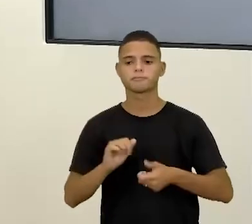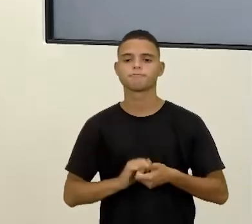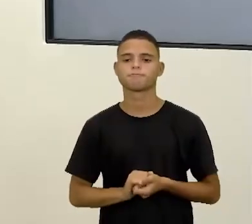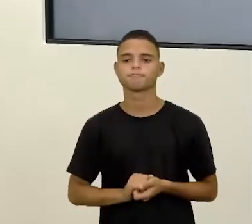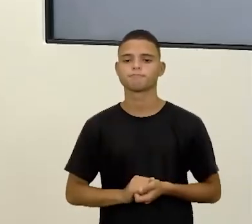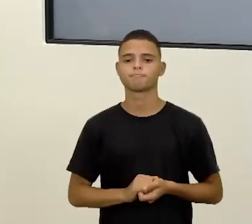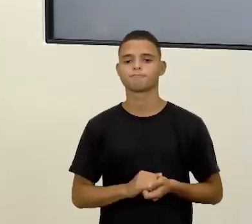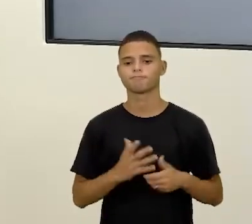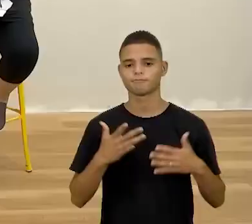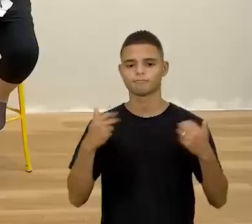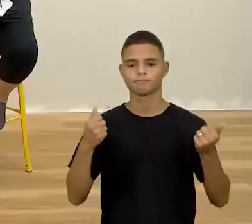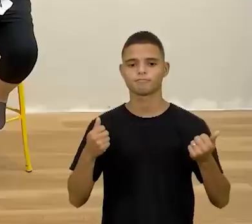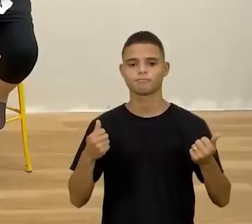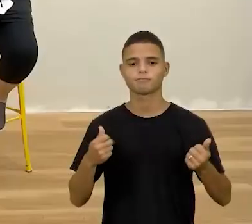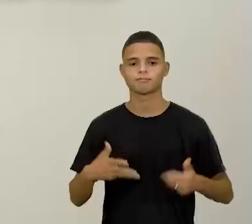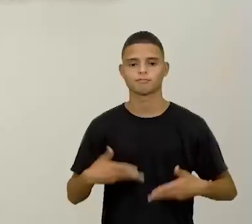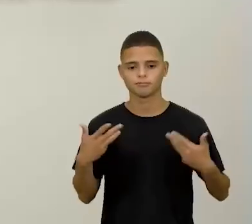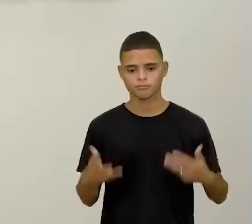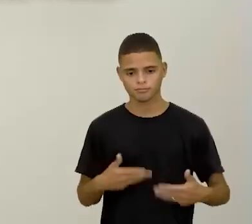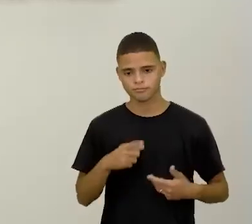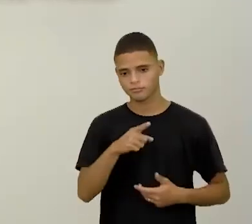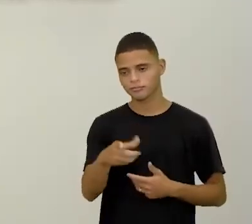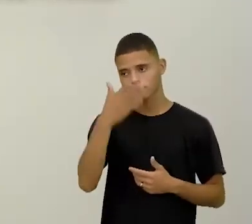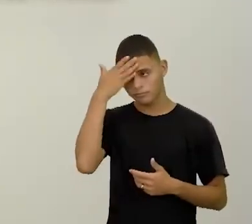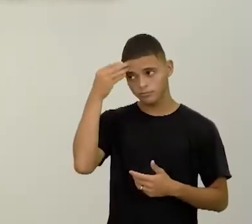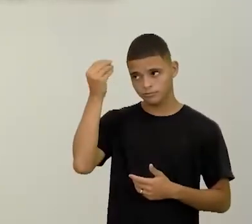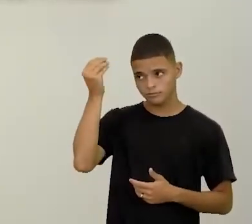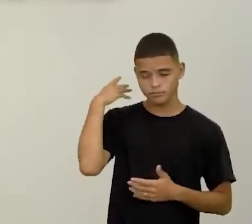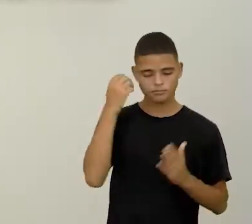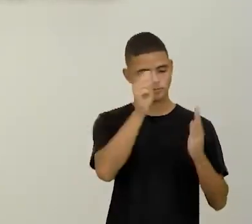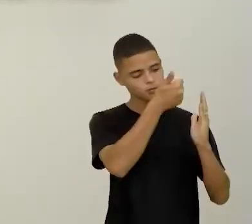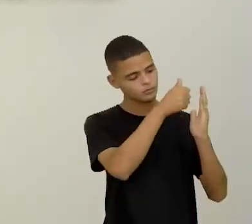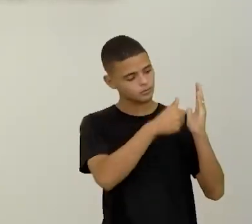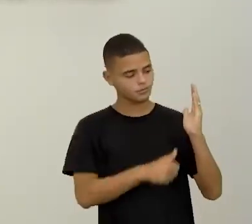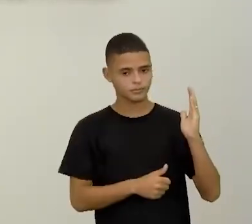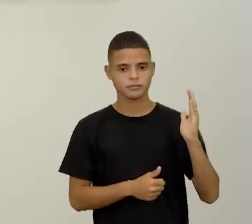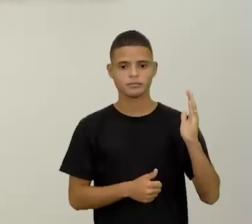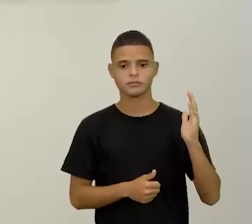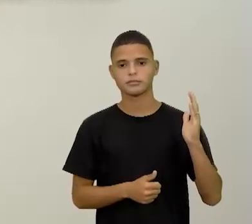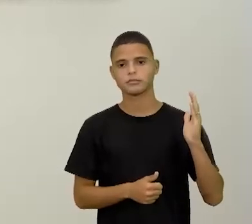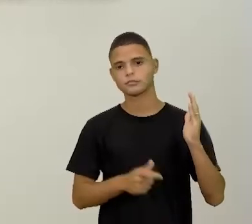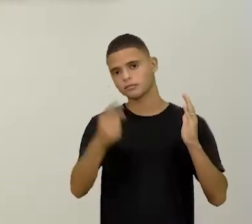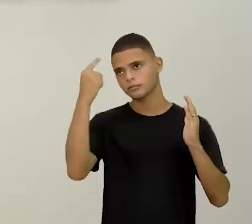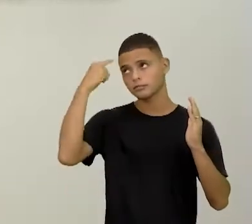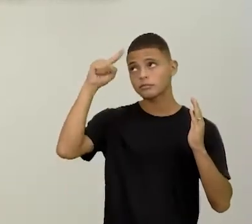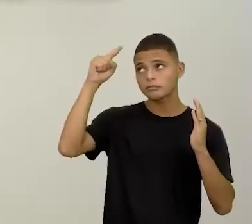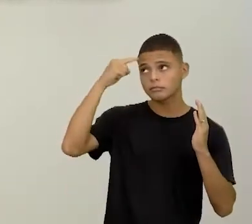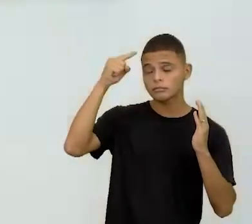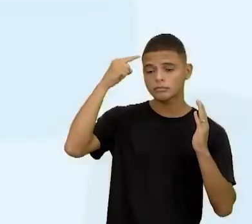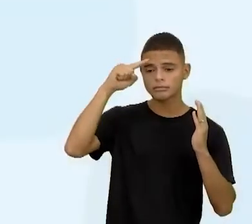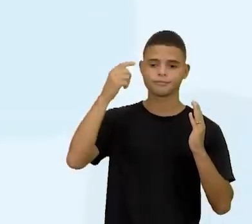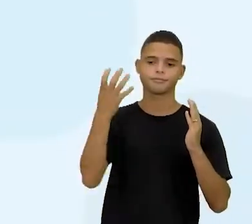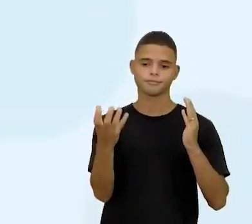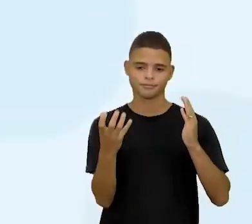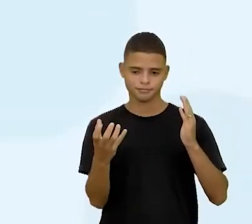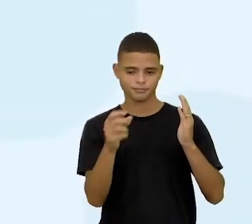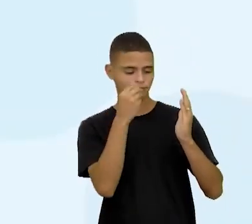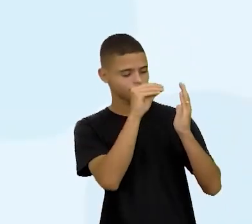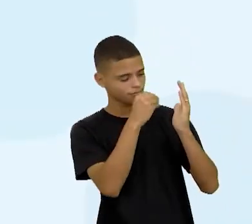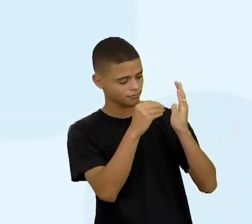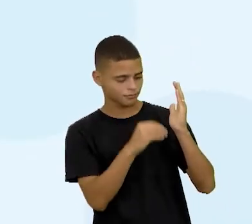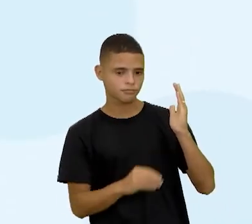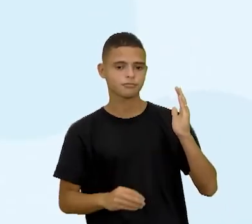é só alegria. E não esqueça de avaliar a nossa aula, que é super importante. Coloque lá suas ideias, o que você quer ver na